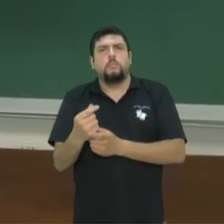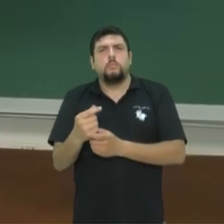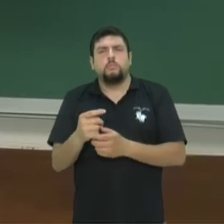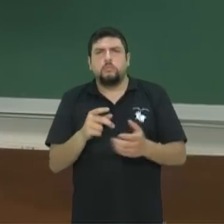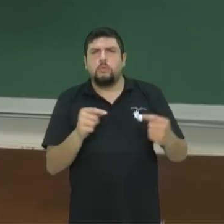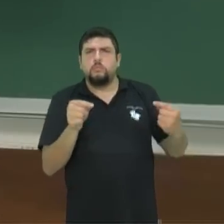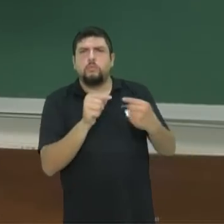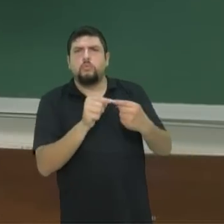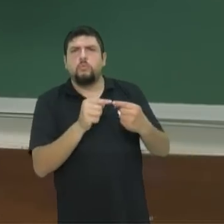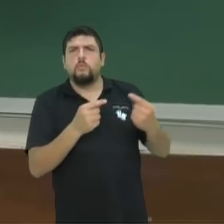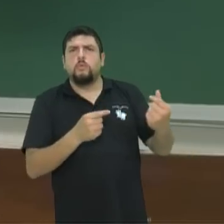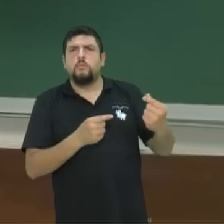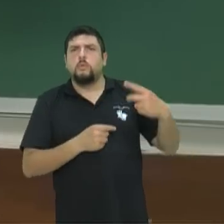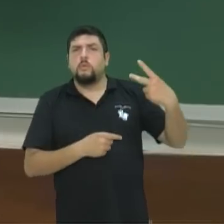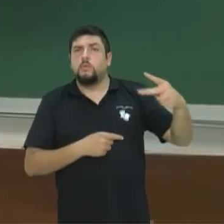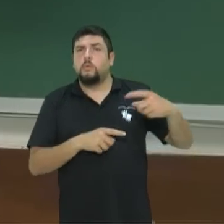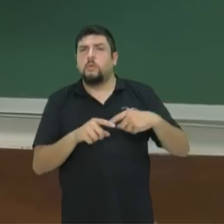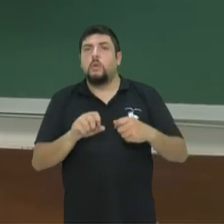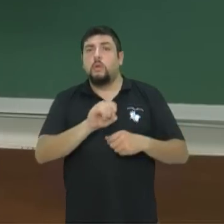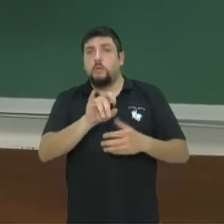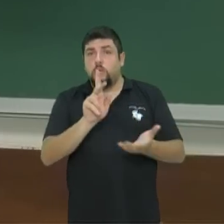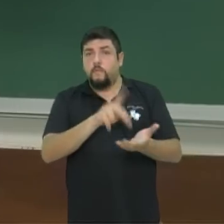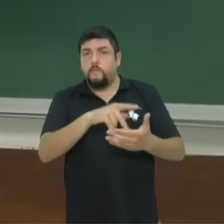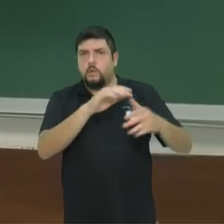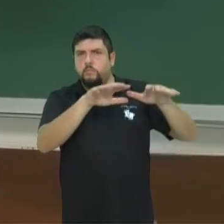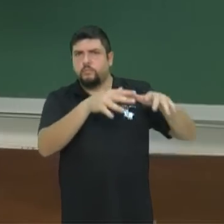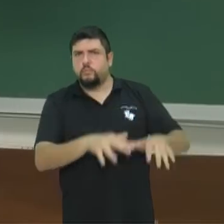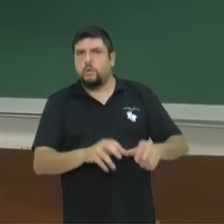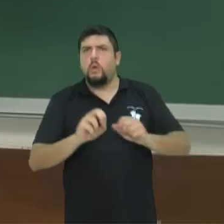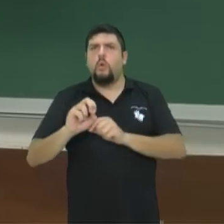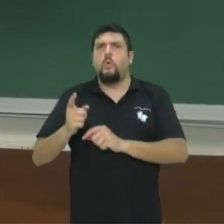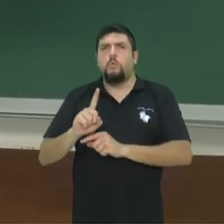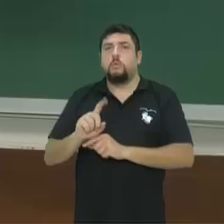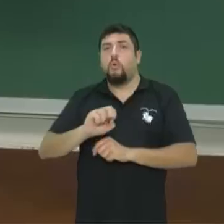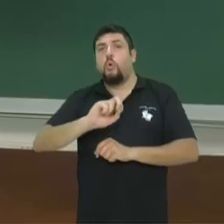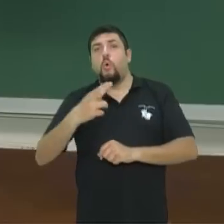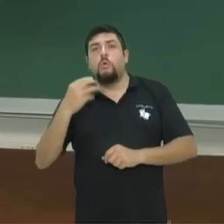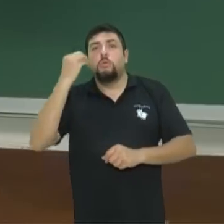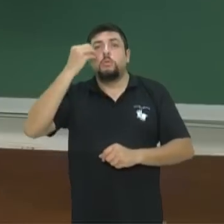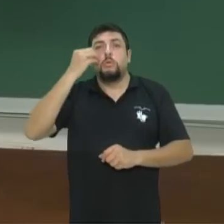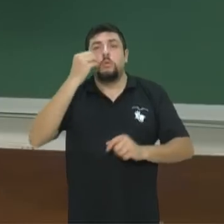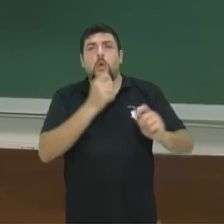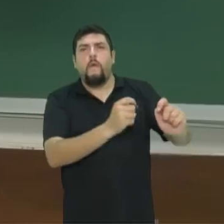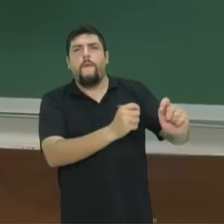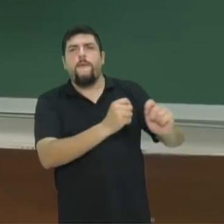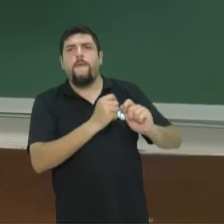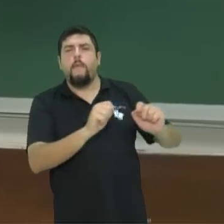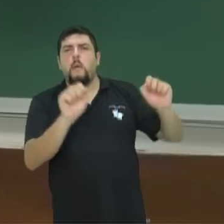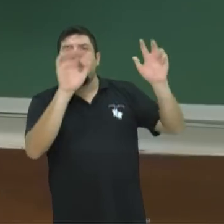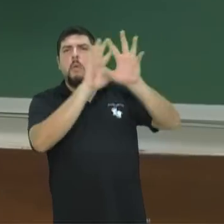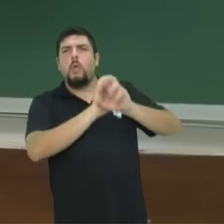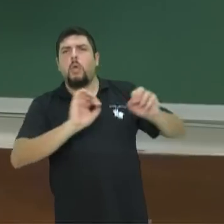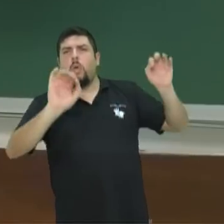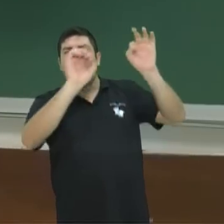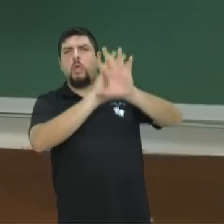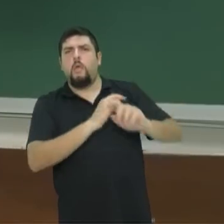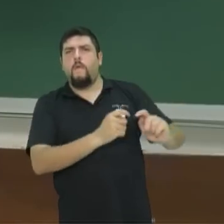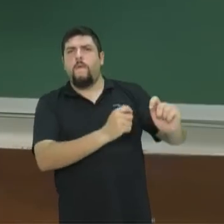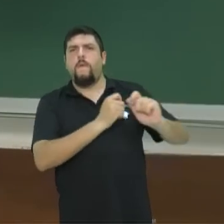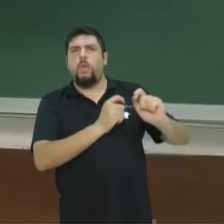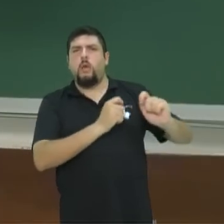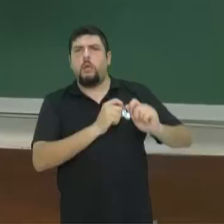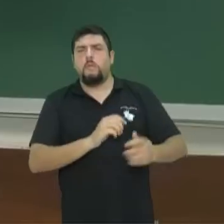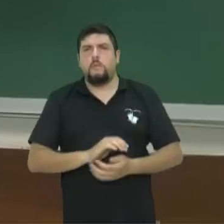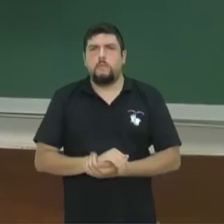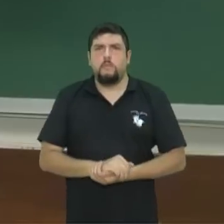determinado produto, se ele está ou não está em oferta e se não há ali uma tentativa de ludibriar, de enganar o consumidor,